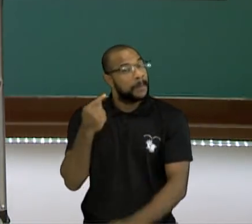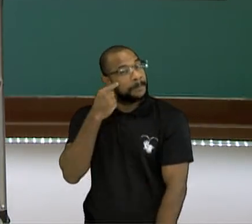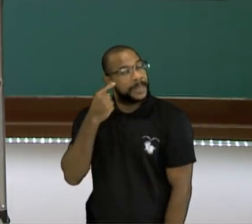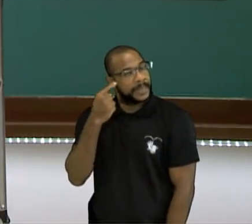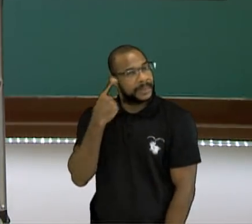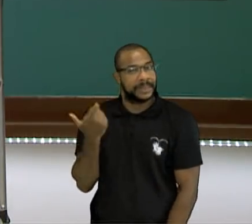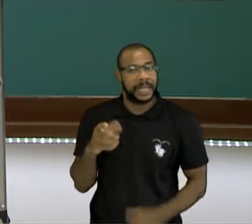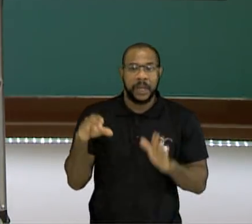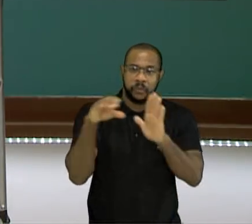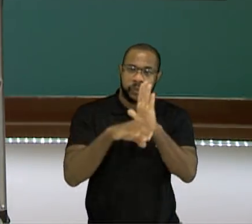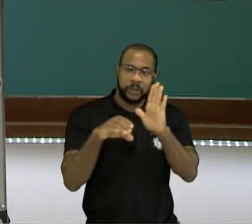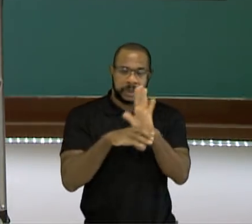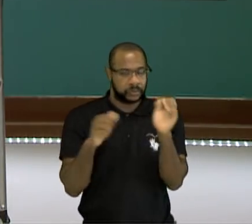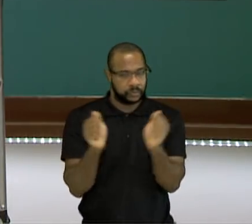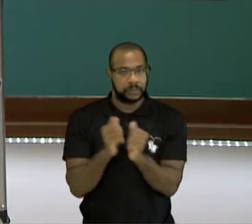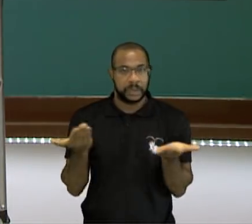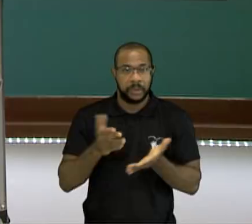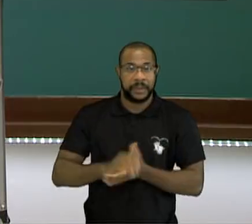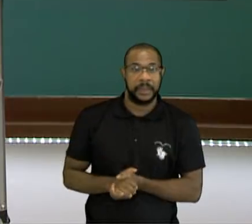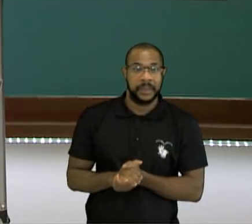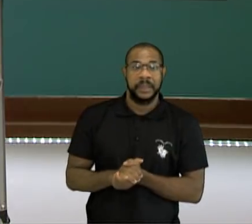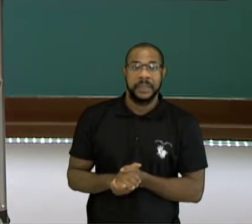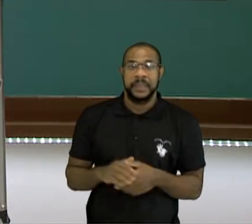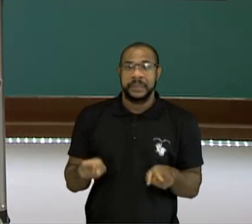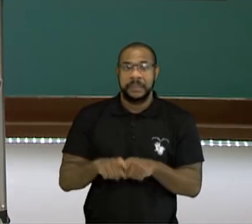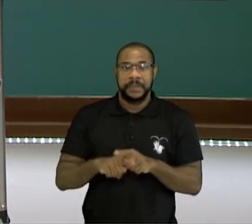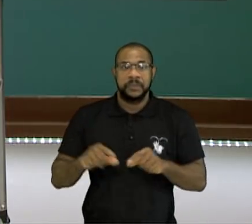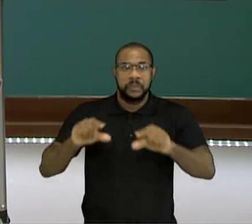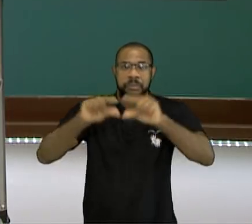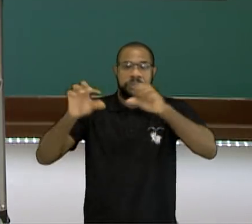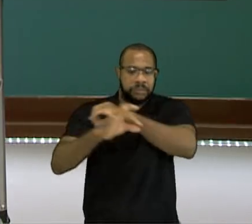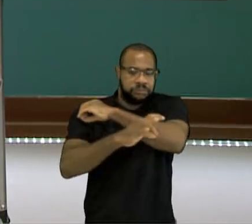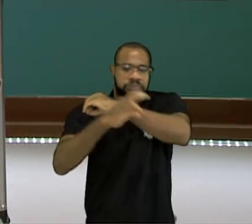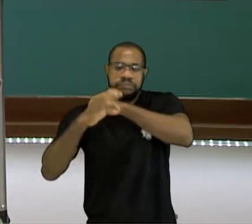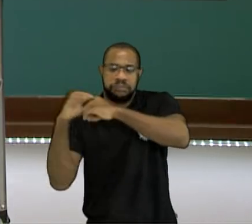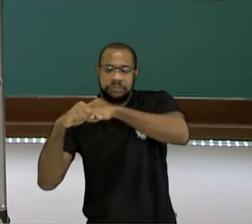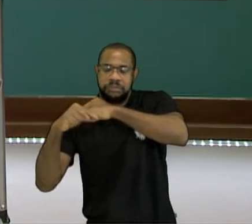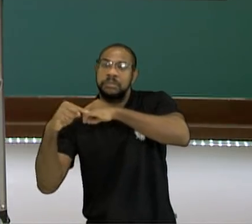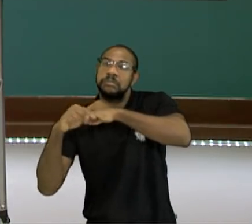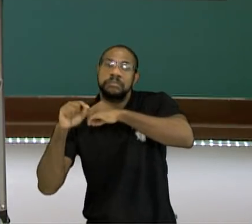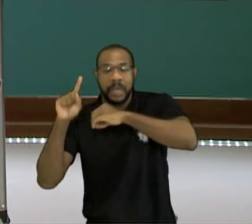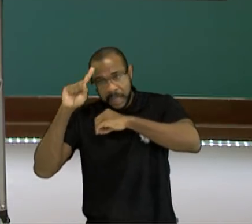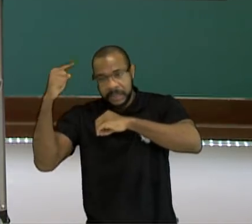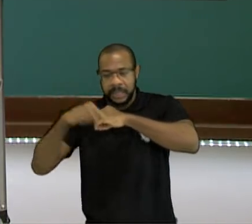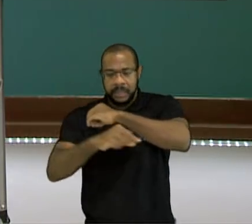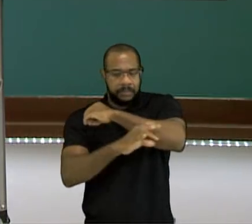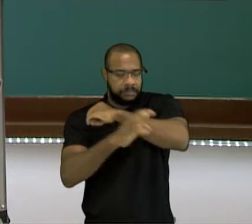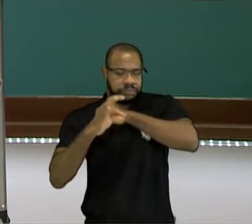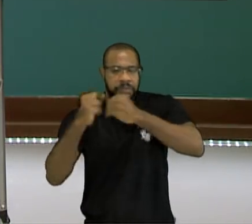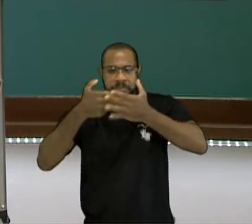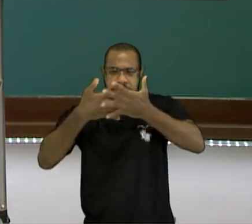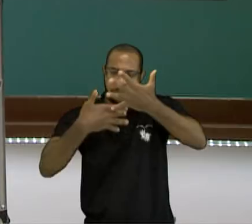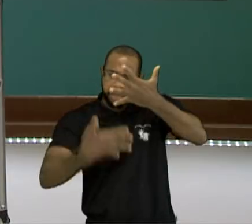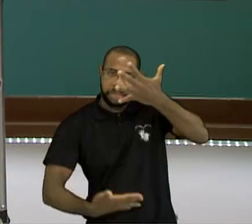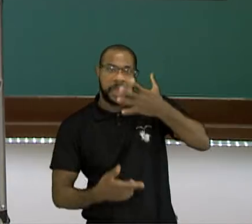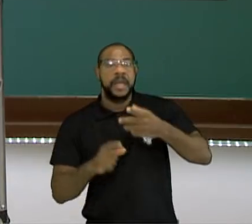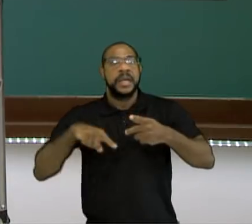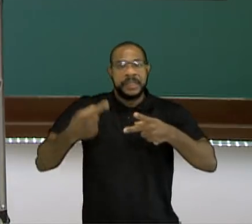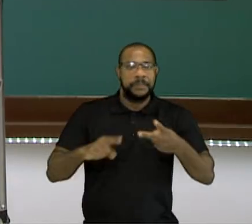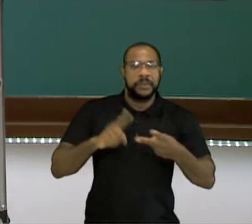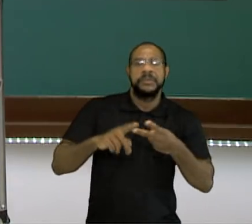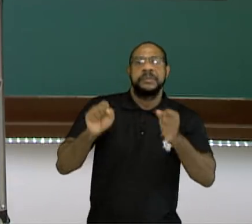nesses conceitos, a partir da ideia ali do que é latitude e depois as consequências que nós vamos ter ali, a questão